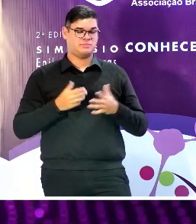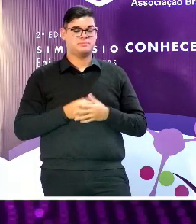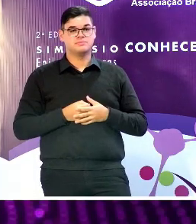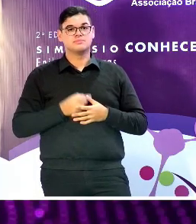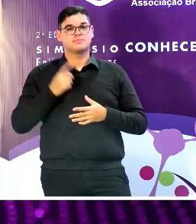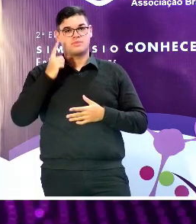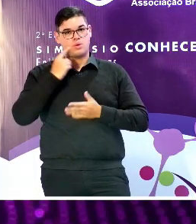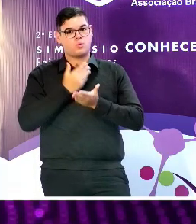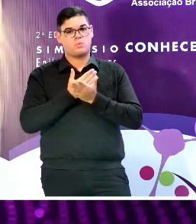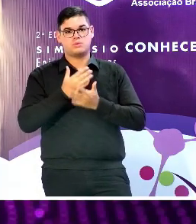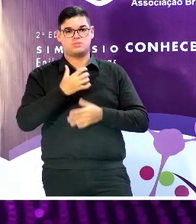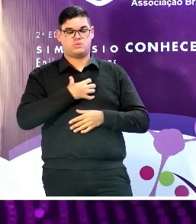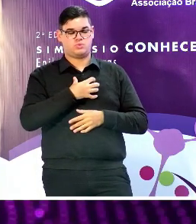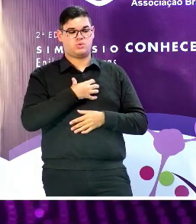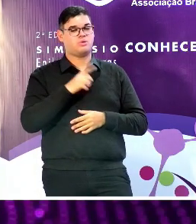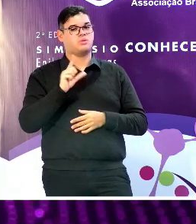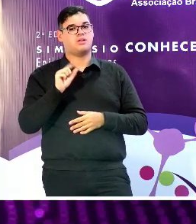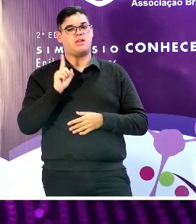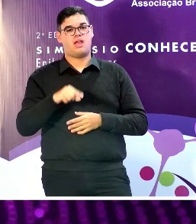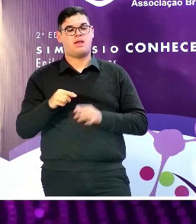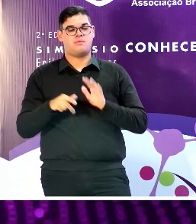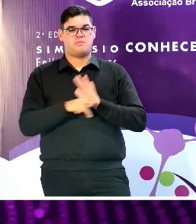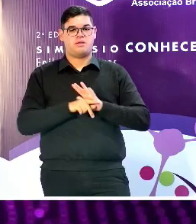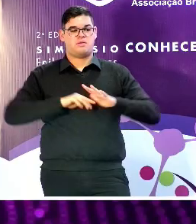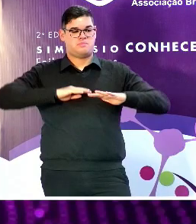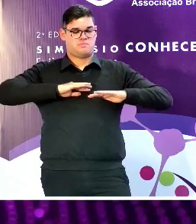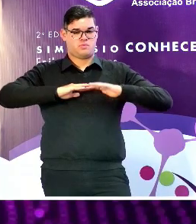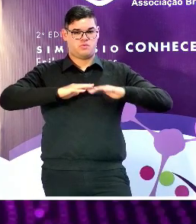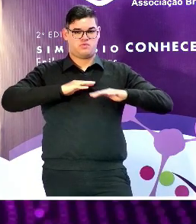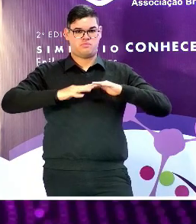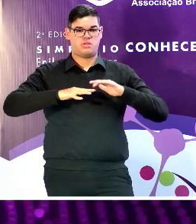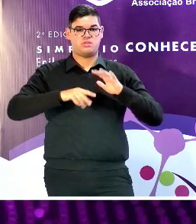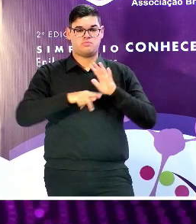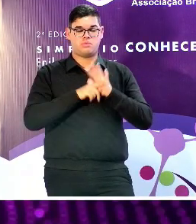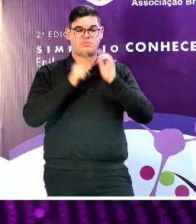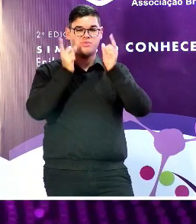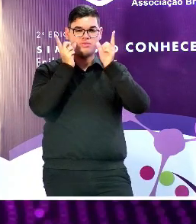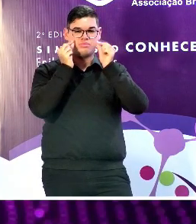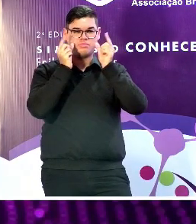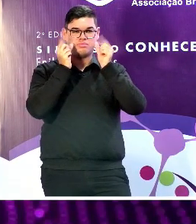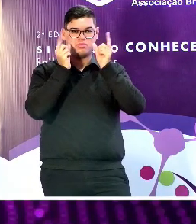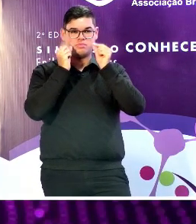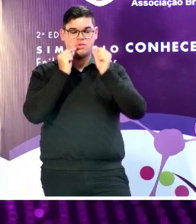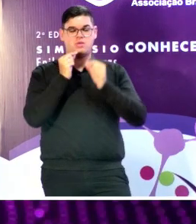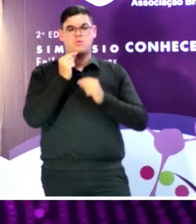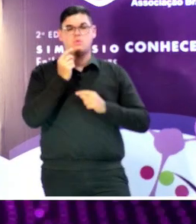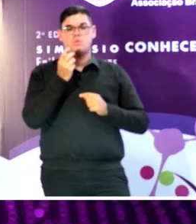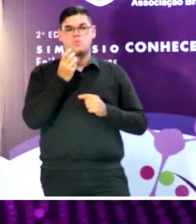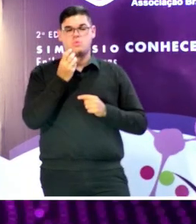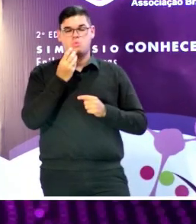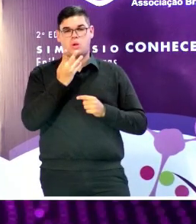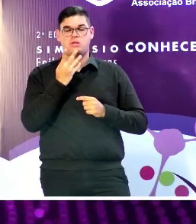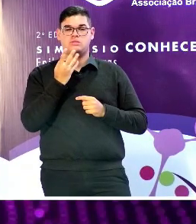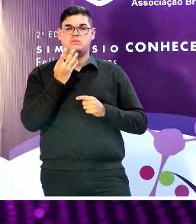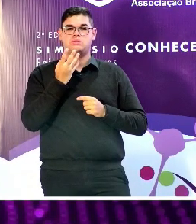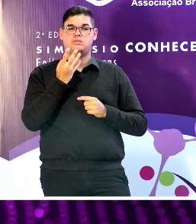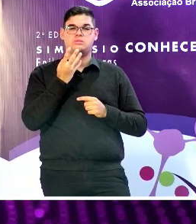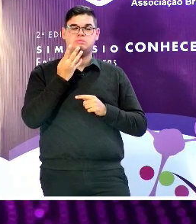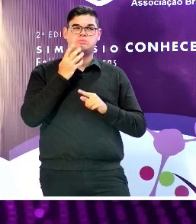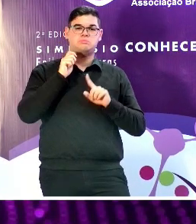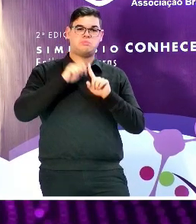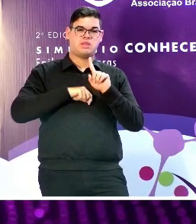dos sintomas geralmente é por movimento paroxístico dos olhos, em torno de 4 a 6 meses de vida dessa